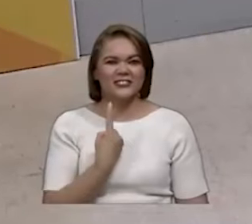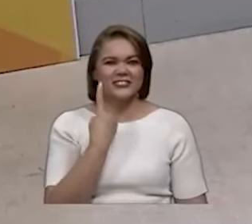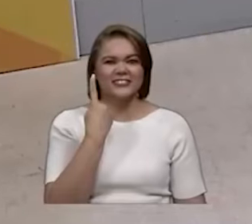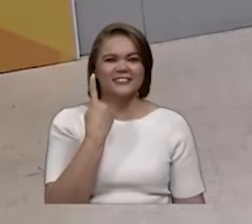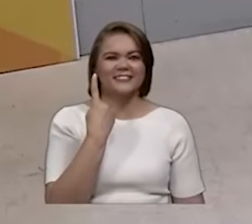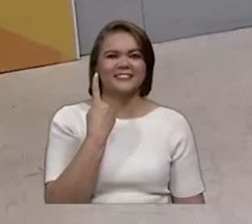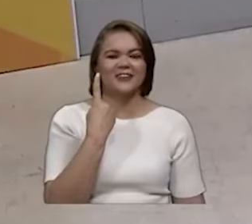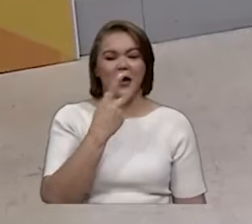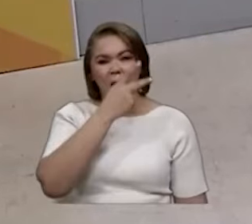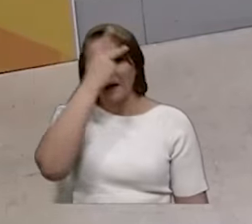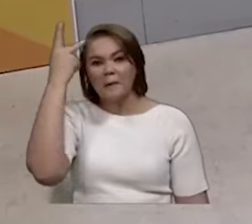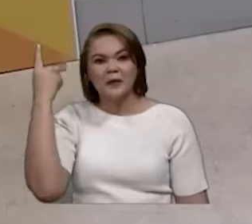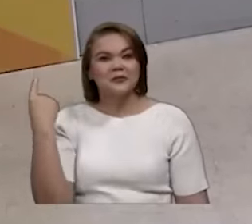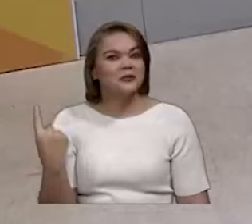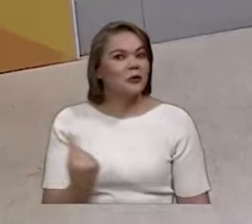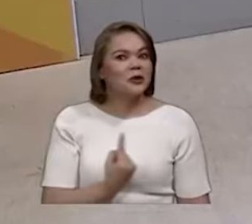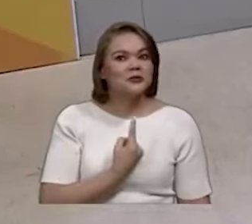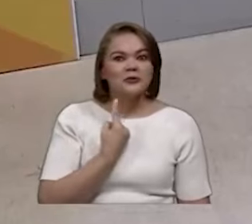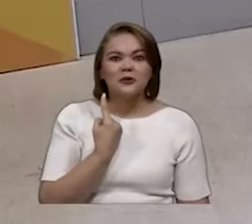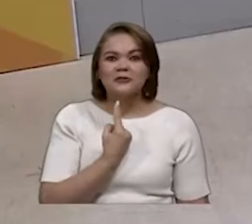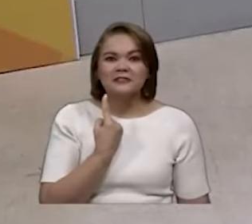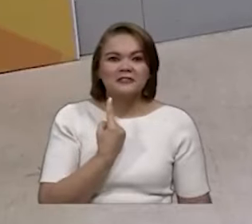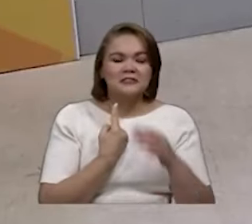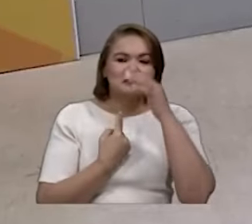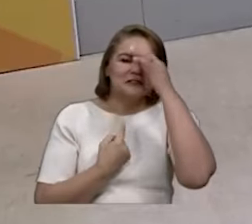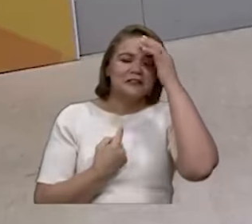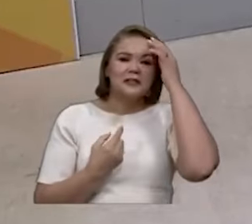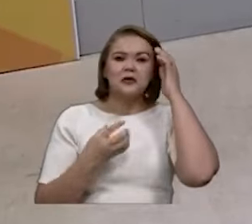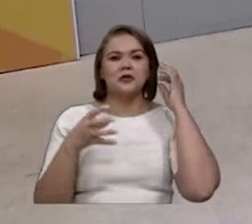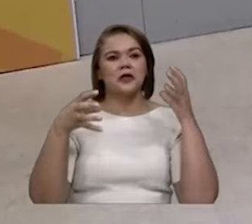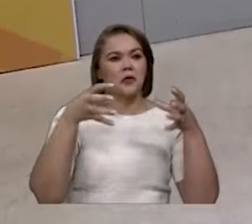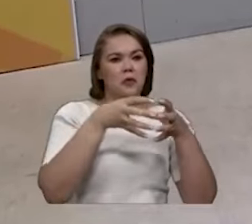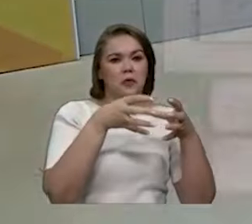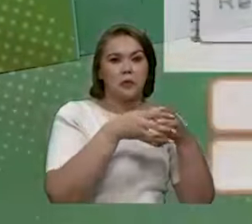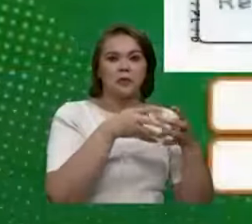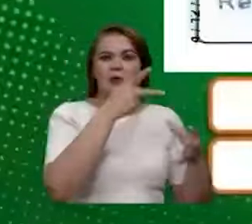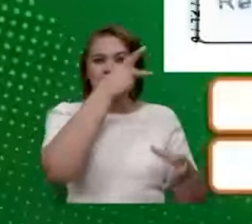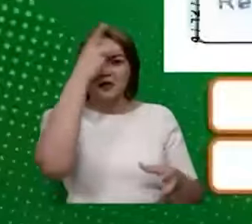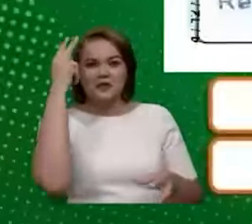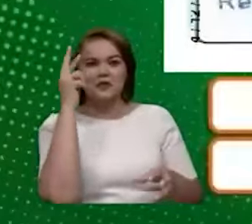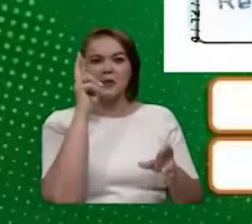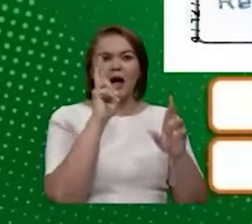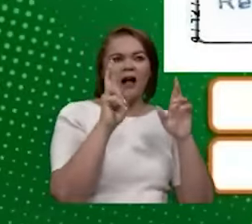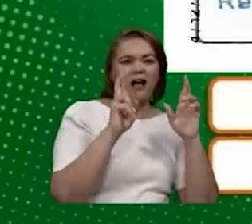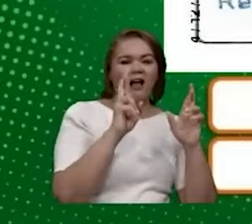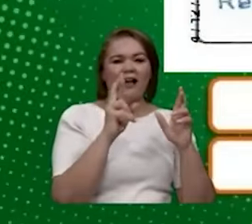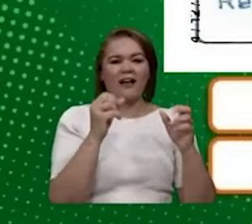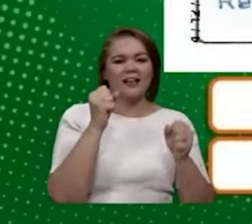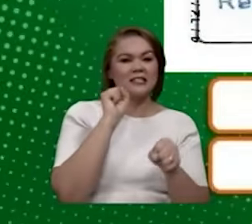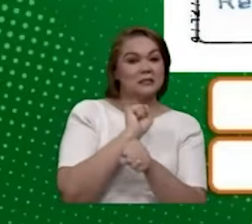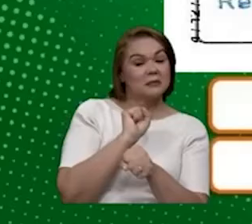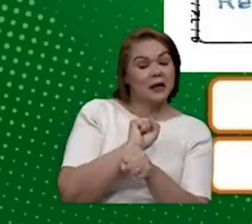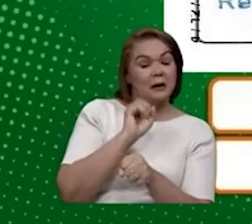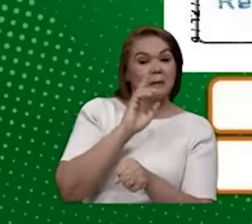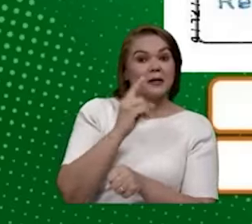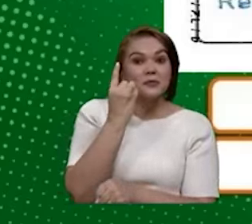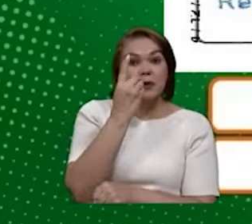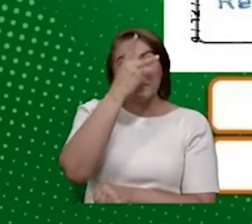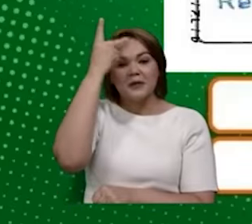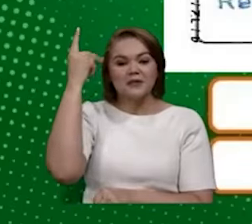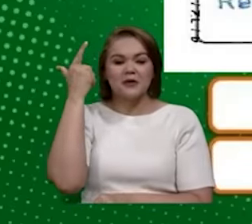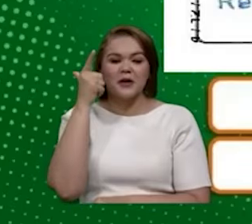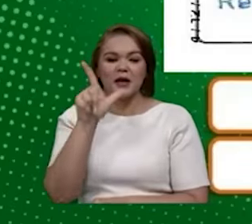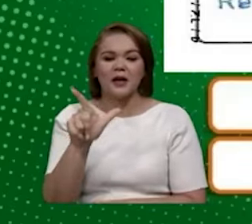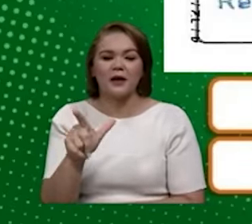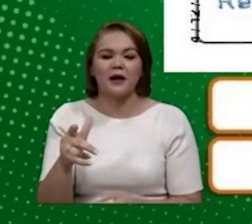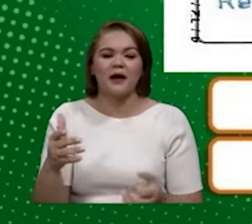Que isso, sozinho? Nossa! Sozinho, tinha uma galera, né? Você viu? Muita gente querendo um contemplado. Olha aí, vamos lá